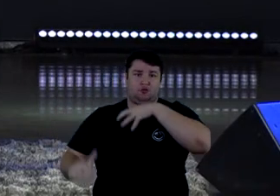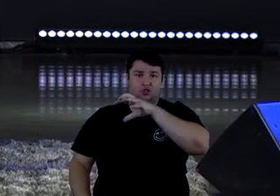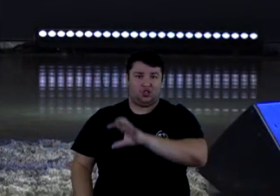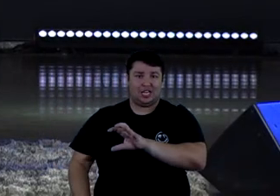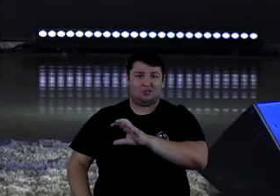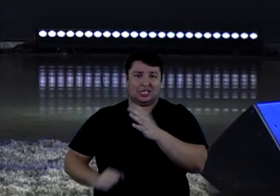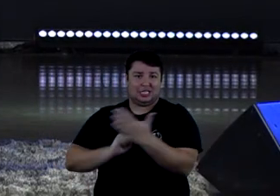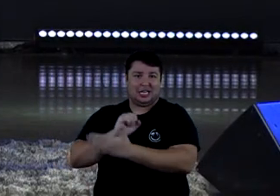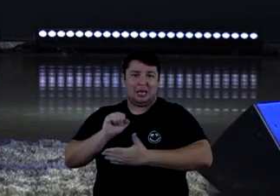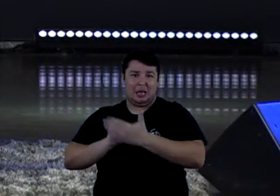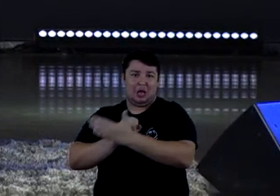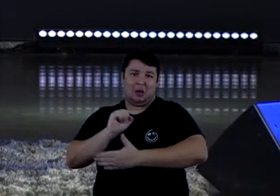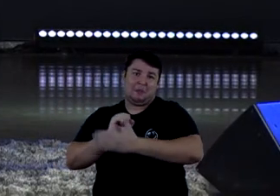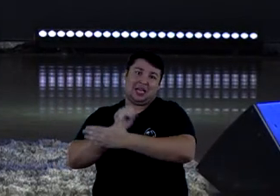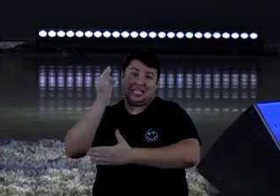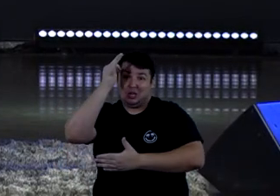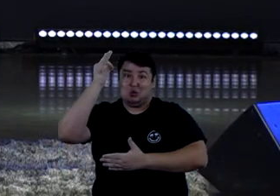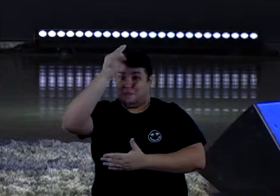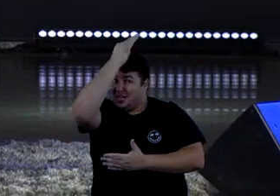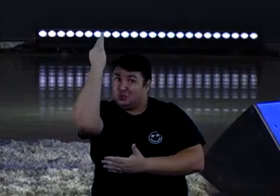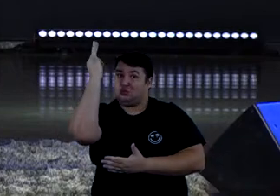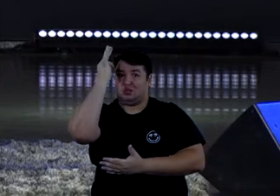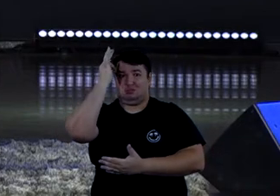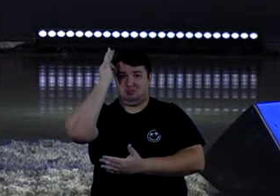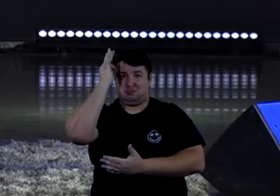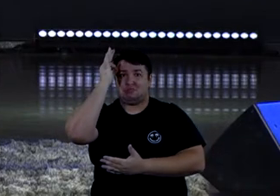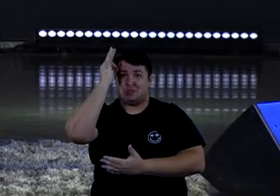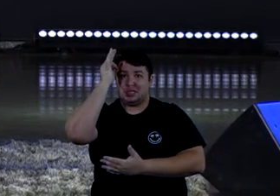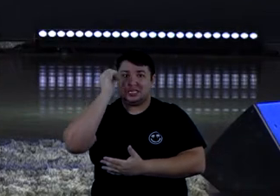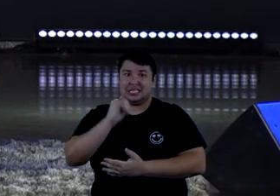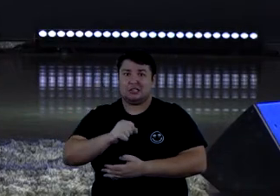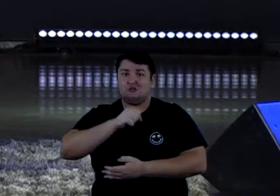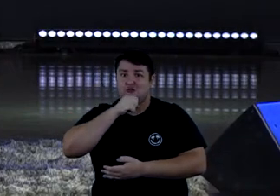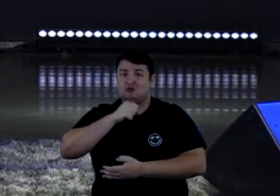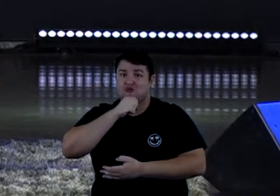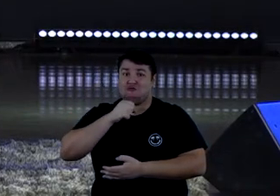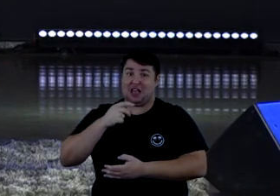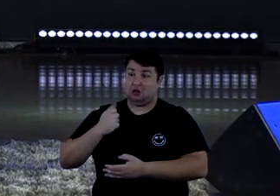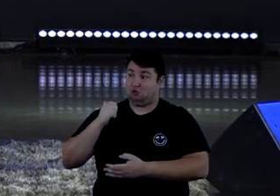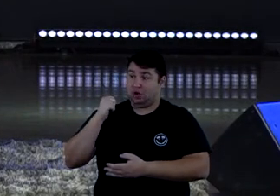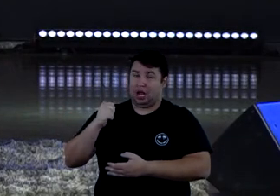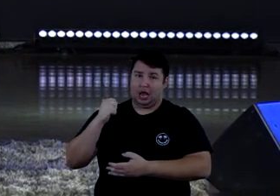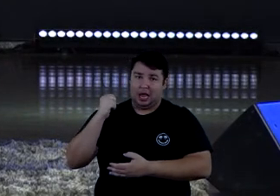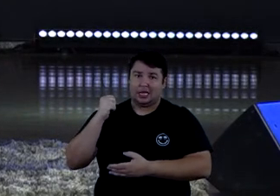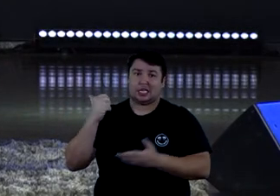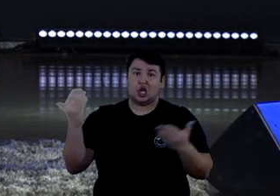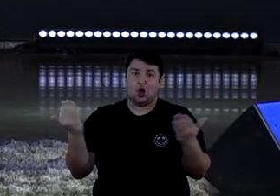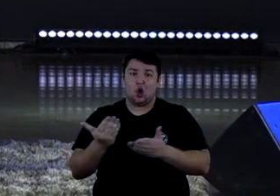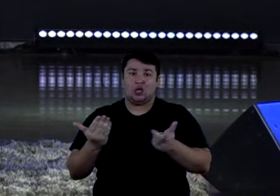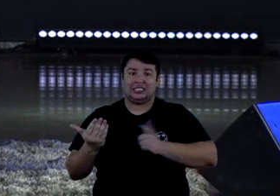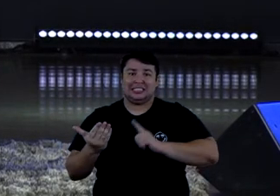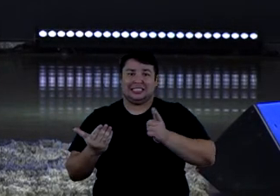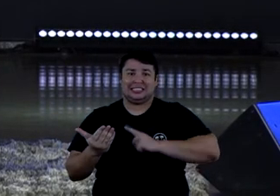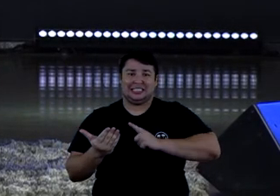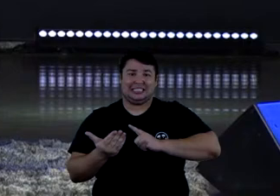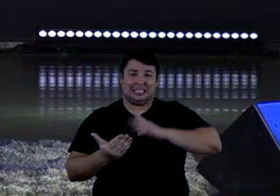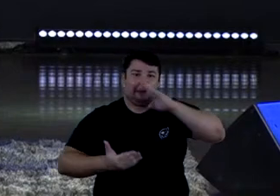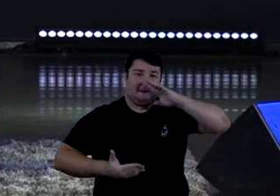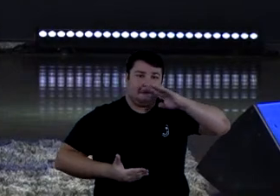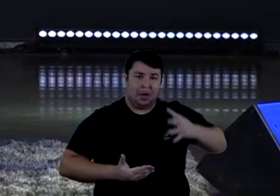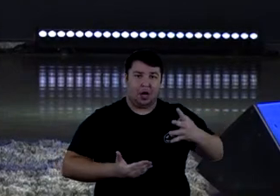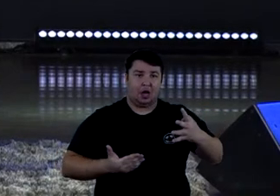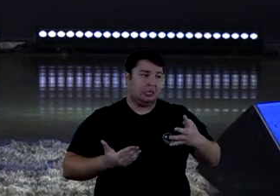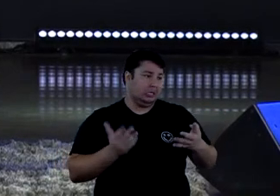que se baseia na obra do Espírito? Se o antigo sistema, que traz condenação, era